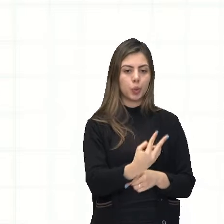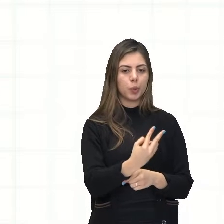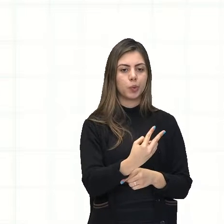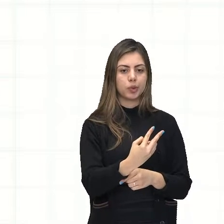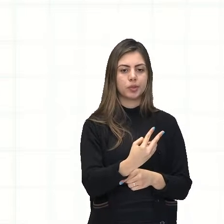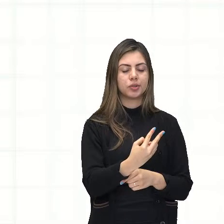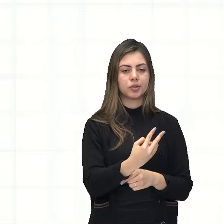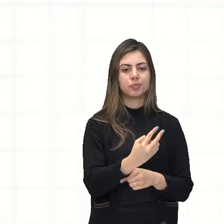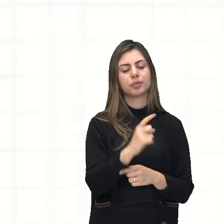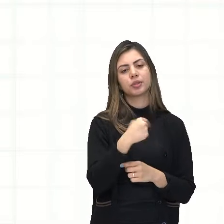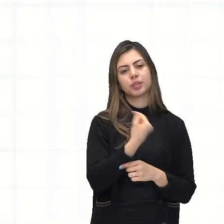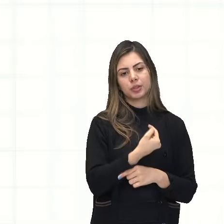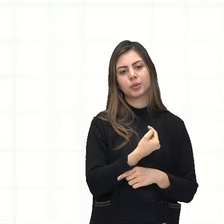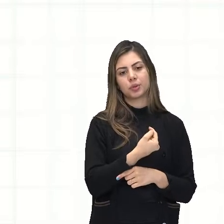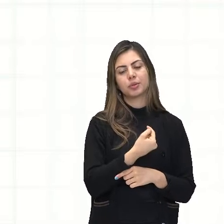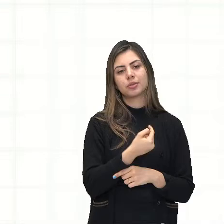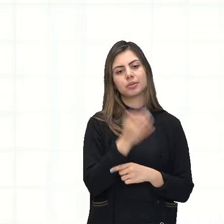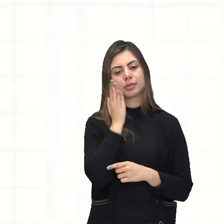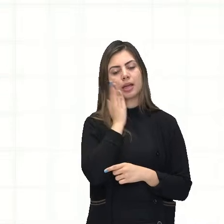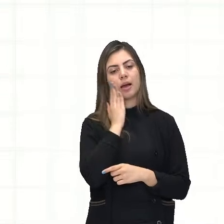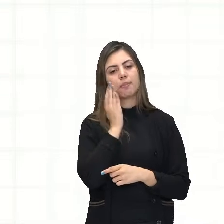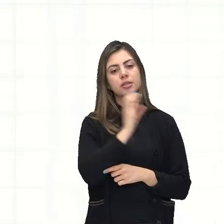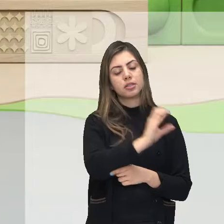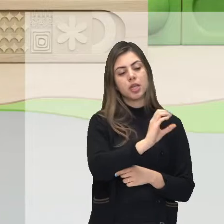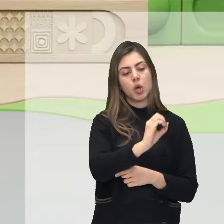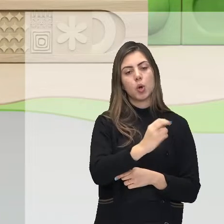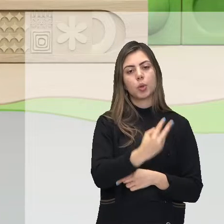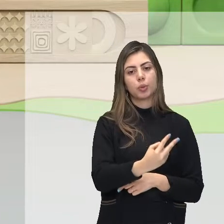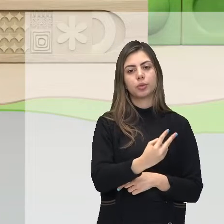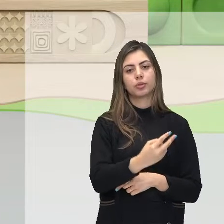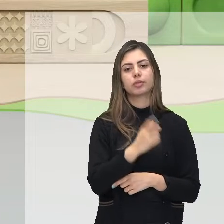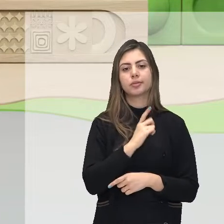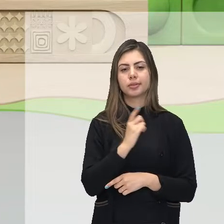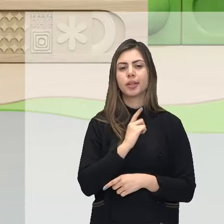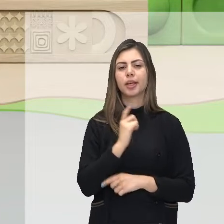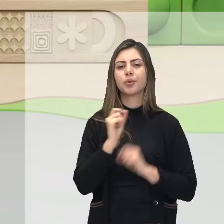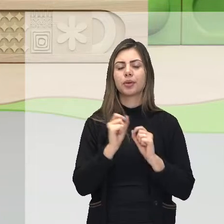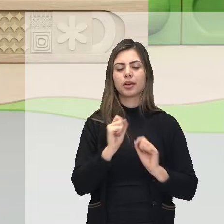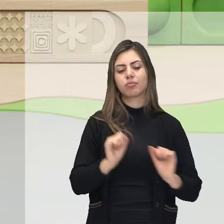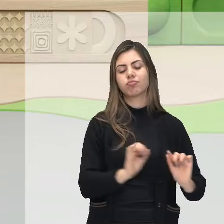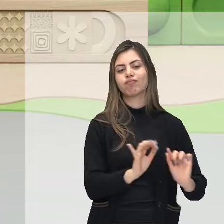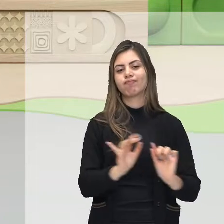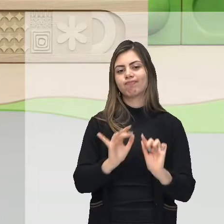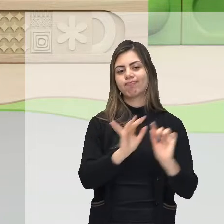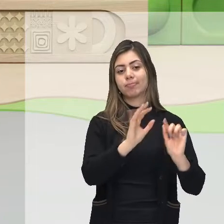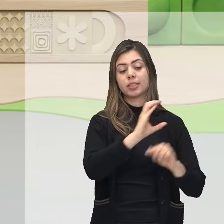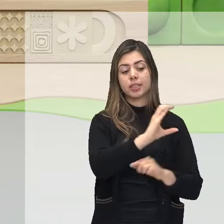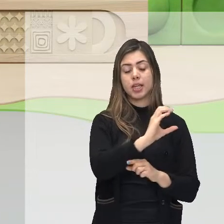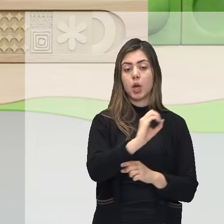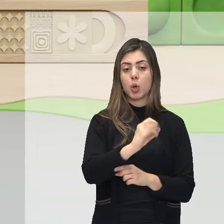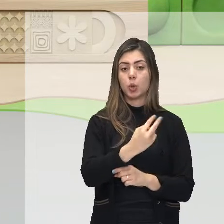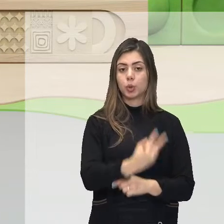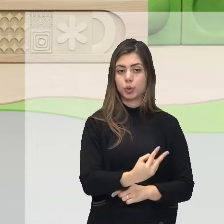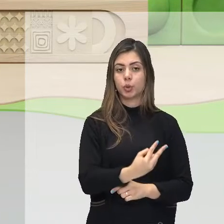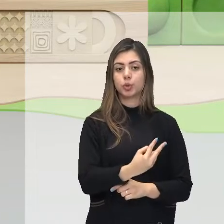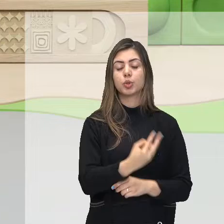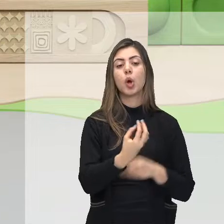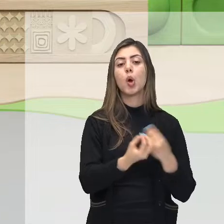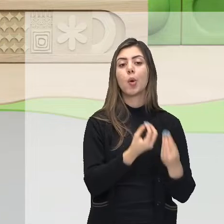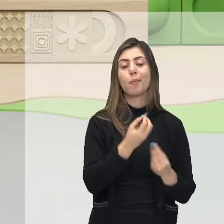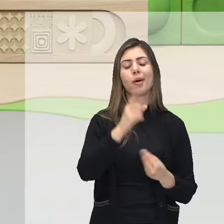nosso famoso CO2, nós temos esse gás, o CO2, como um